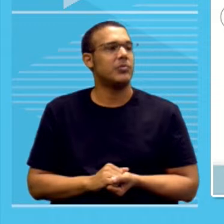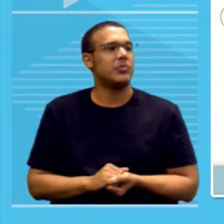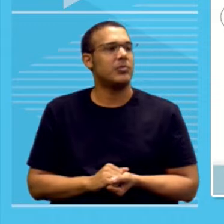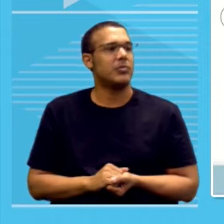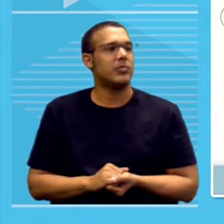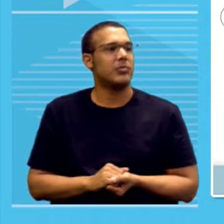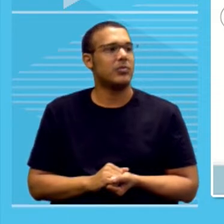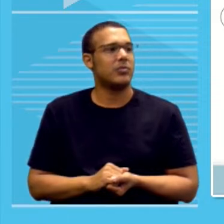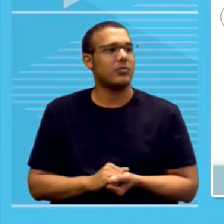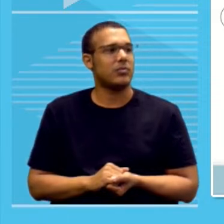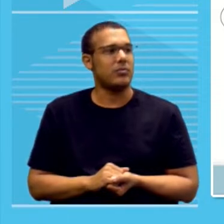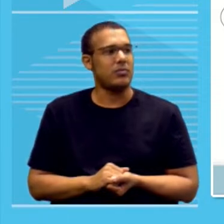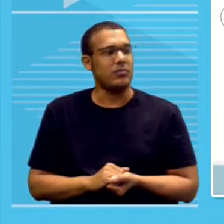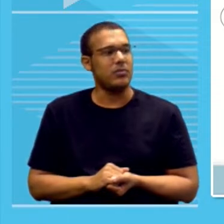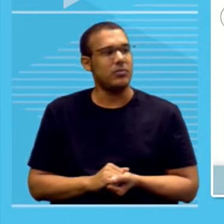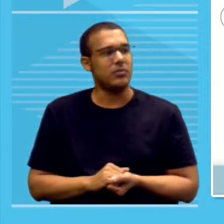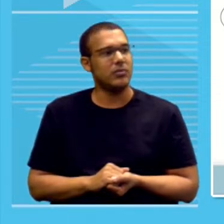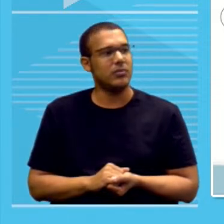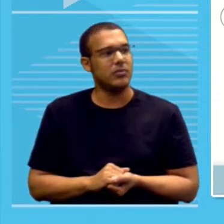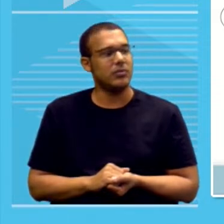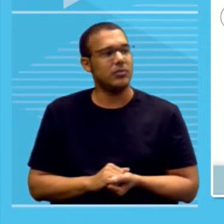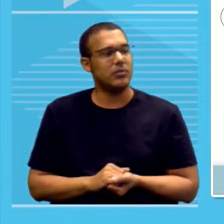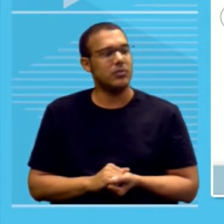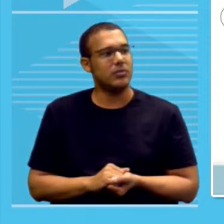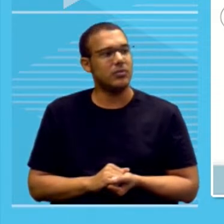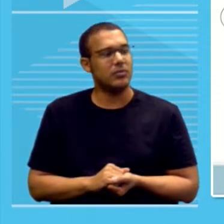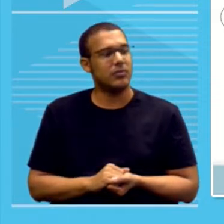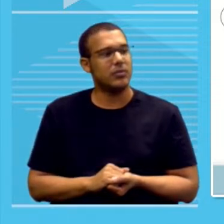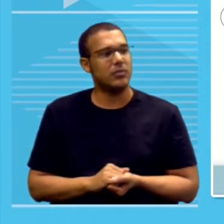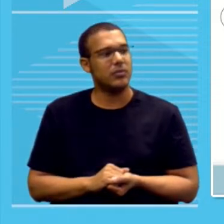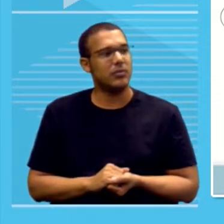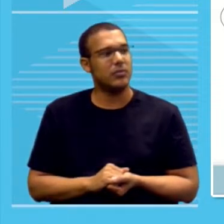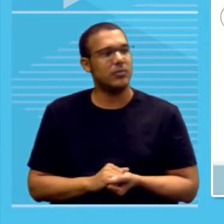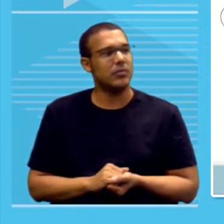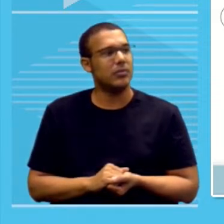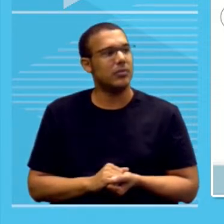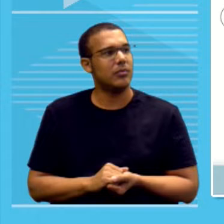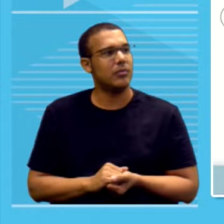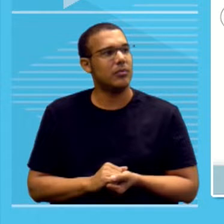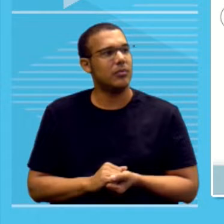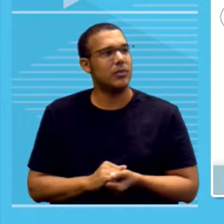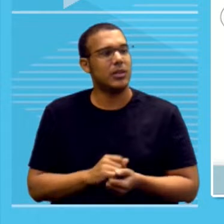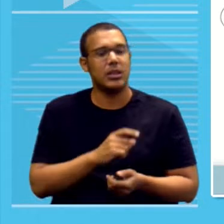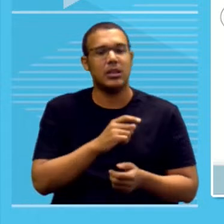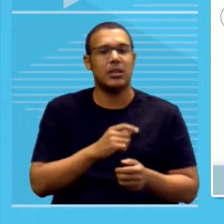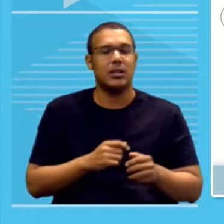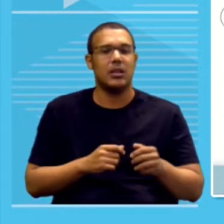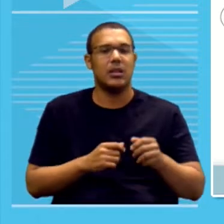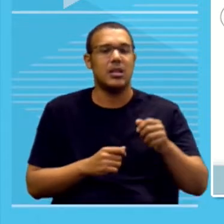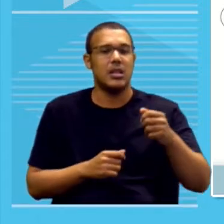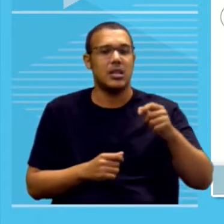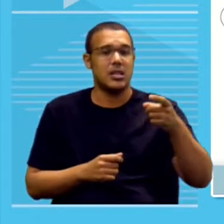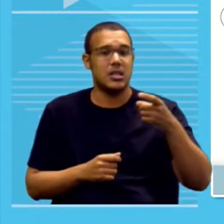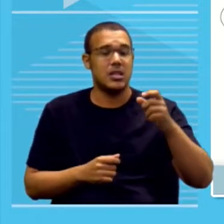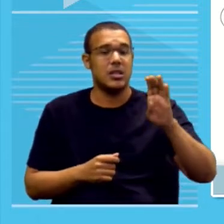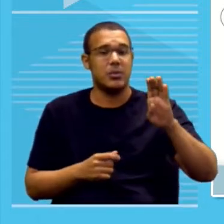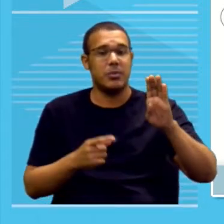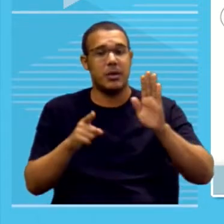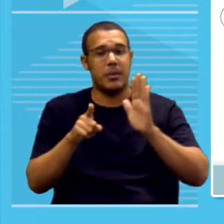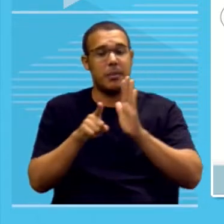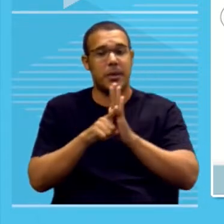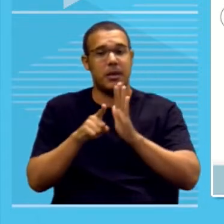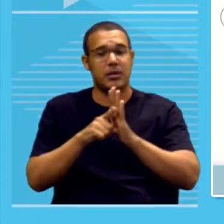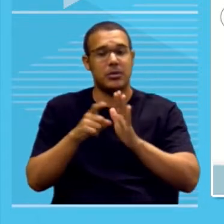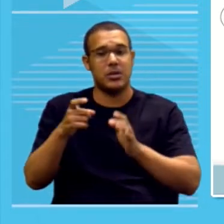menos o x do a professor aqui eu só digo uma coisa poderia ser